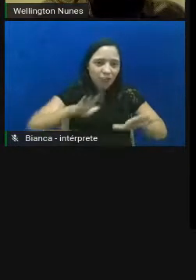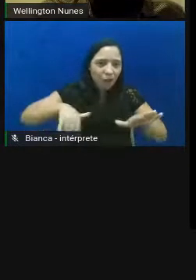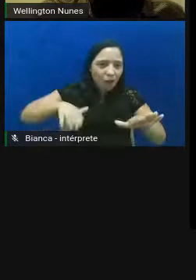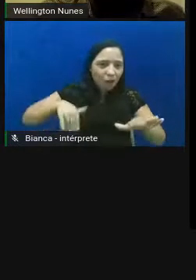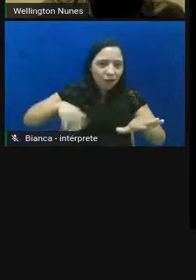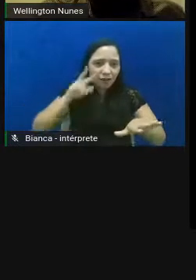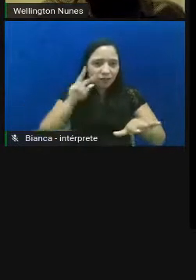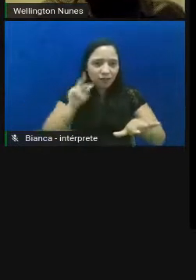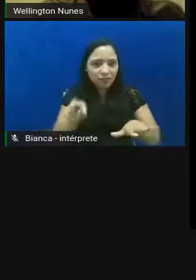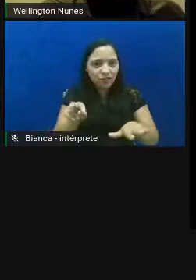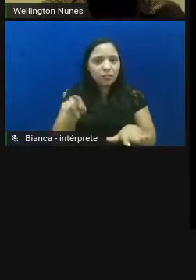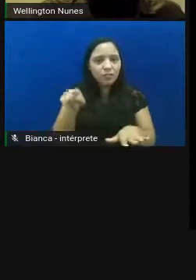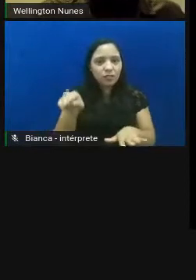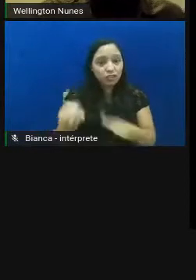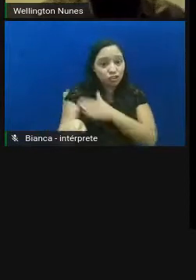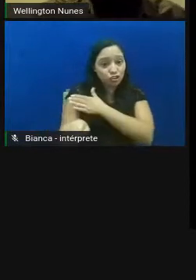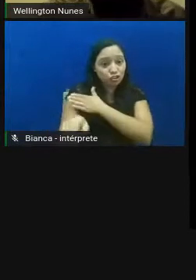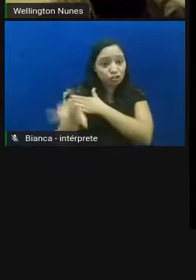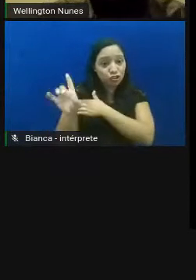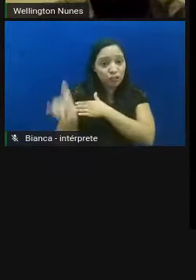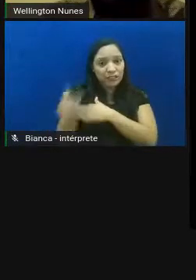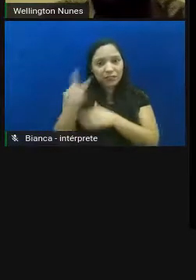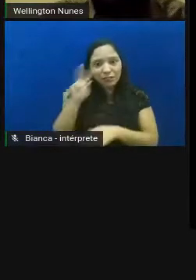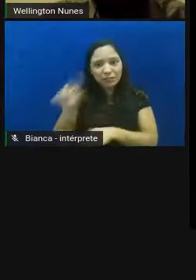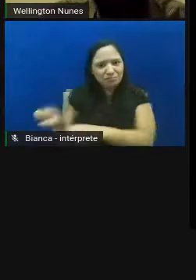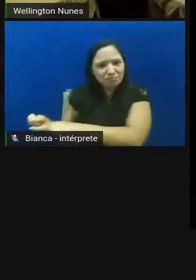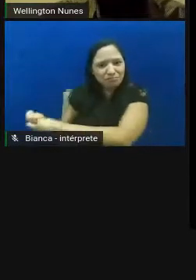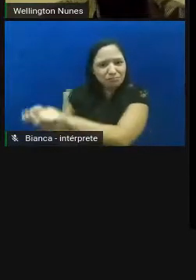você consegue observar como foi a destruição.